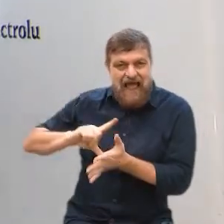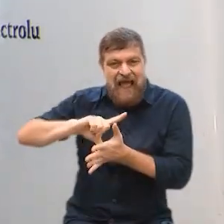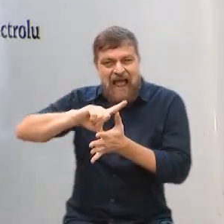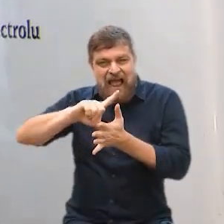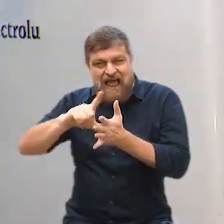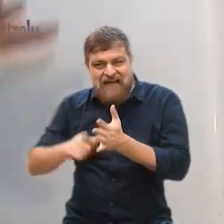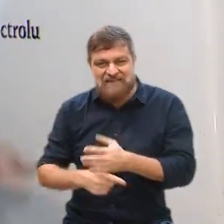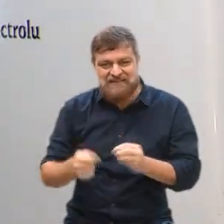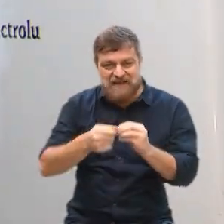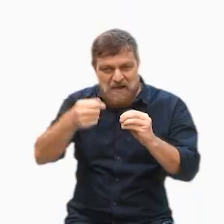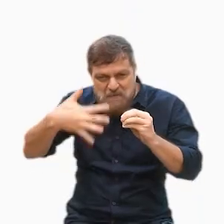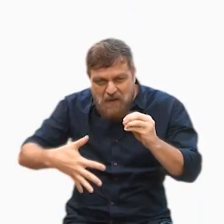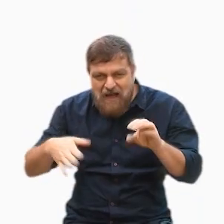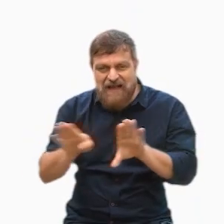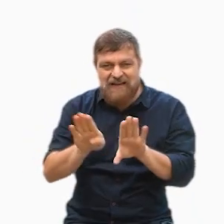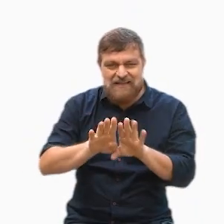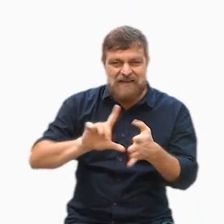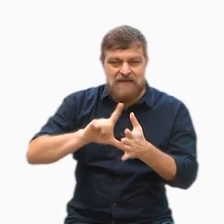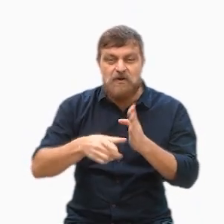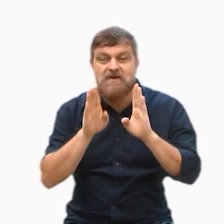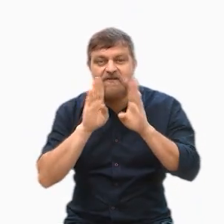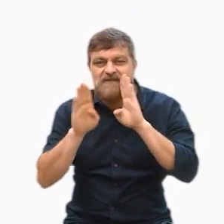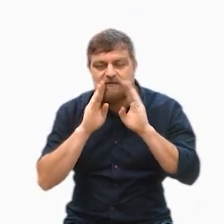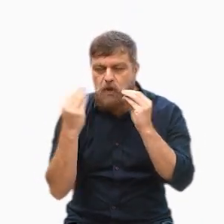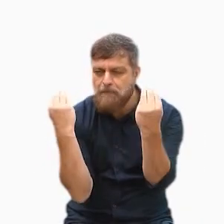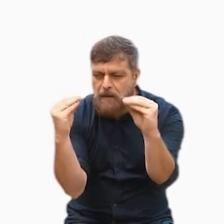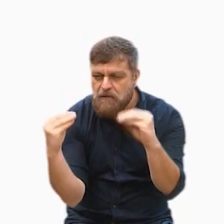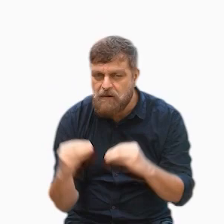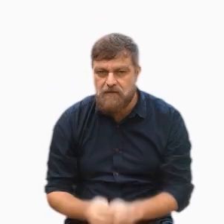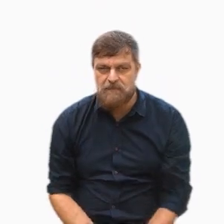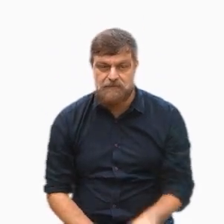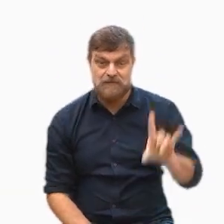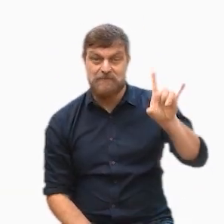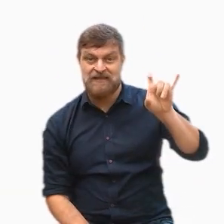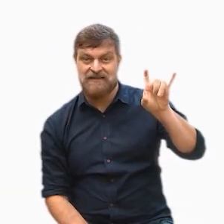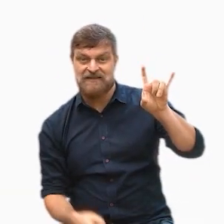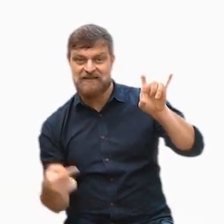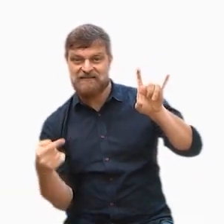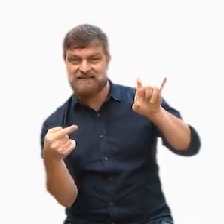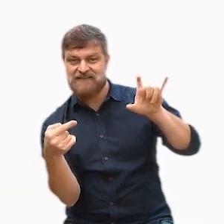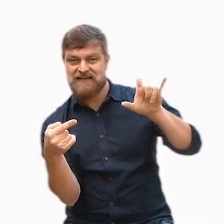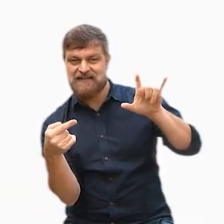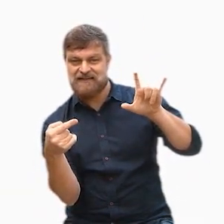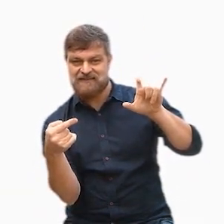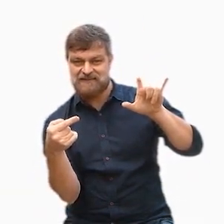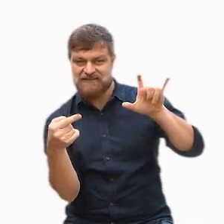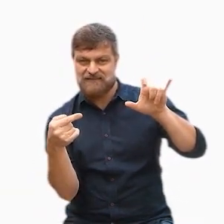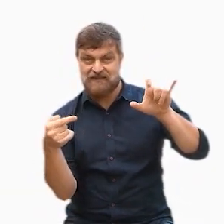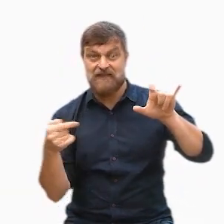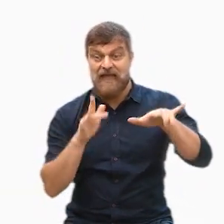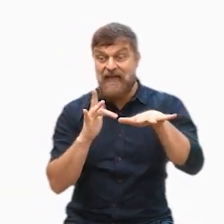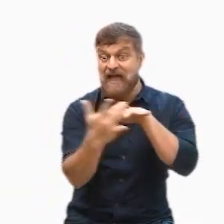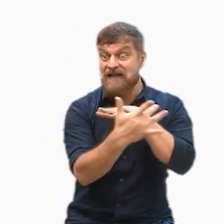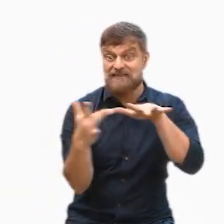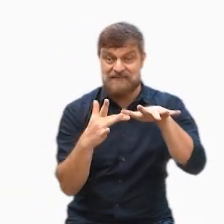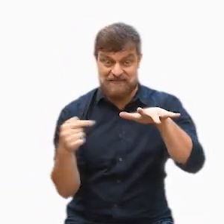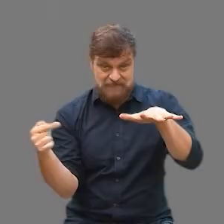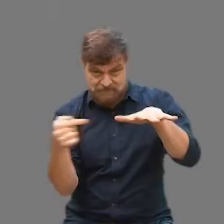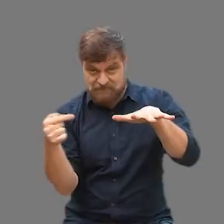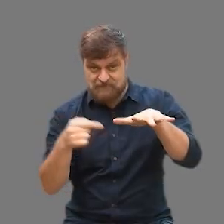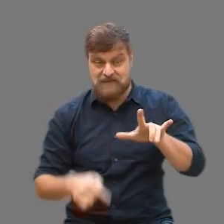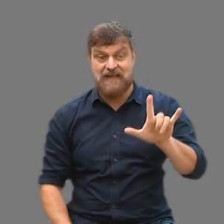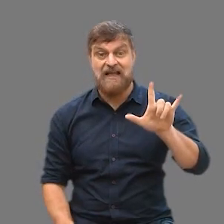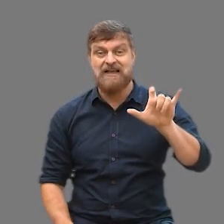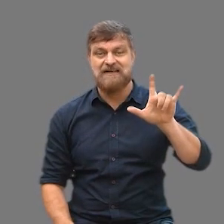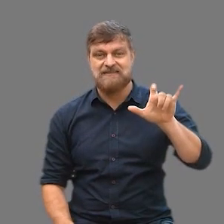pro blog, aí depois o Facebook e o Instagram, que é a minha maior ferramenta de trabalho hoje,